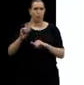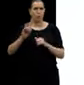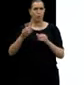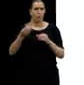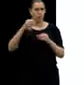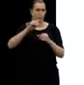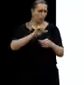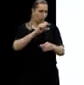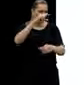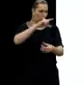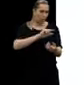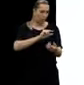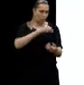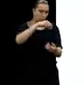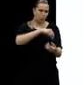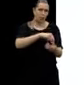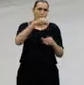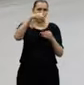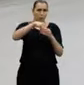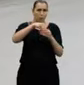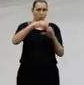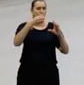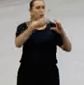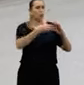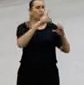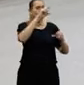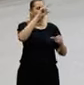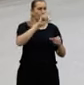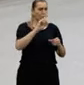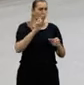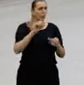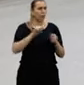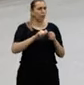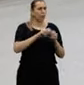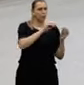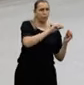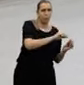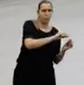Colocar a quimioterapia dentro dessas células e fazer com que elas